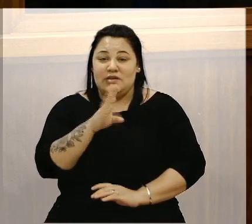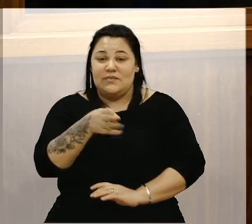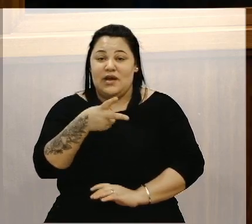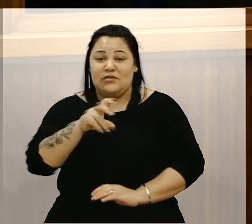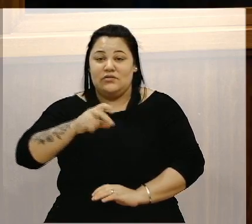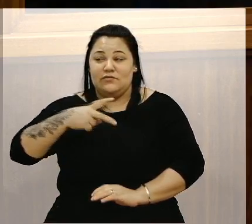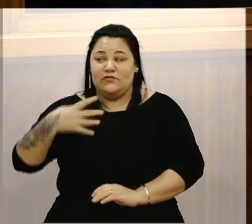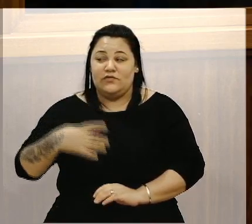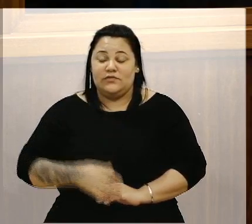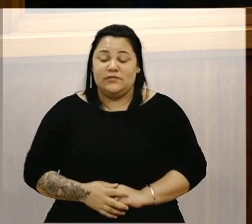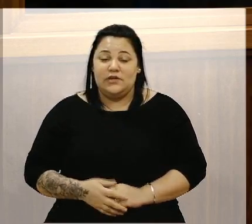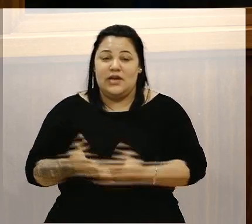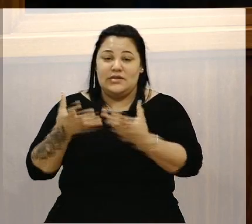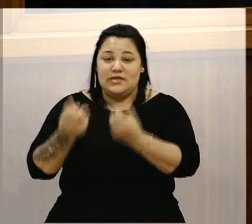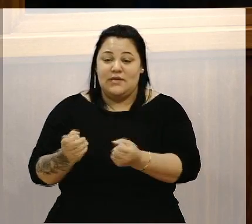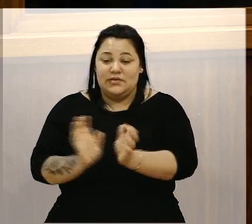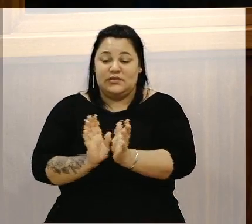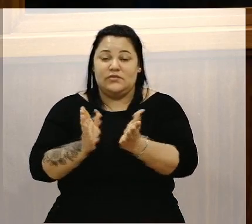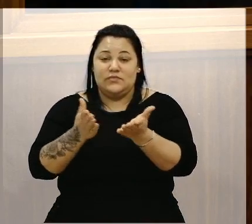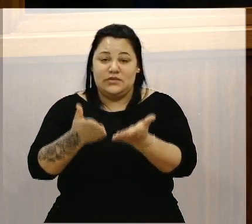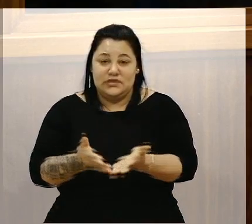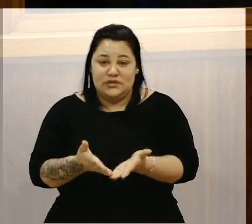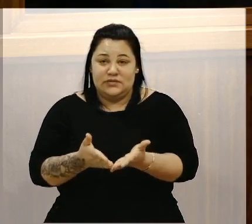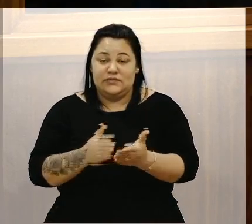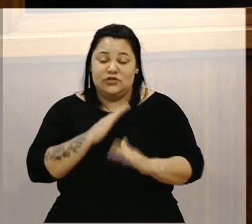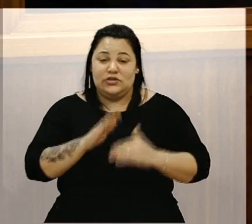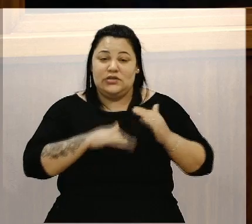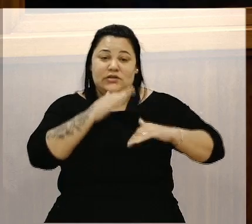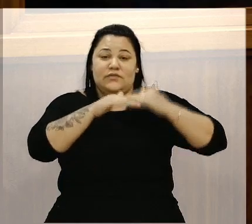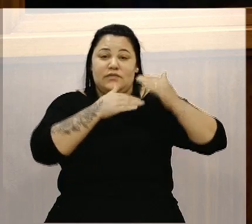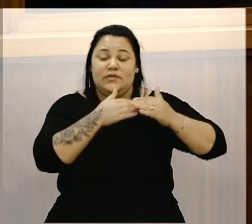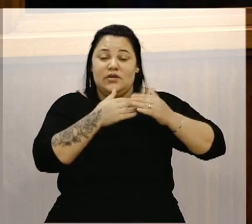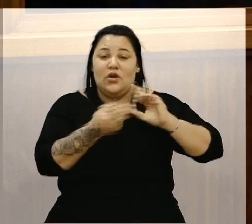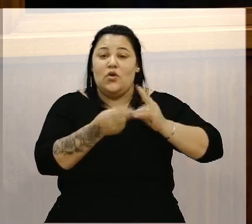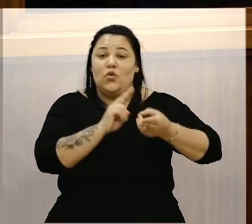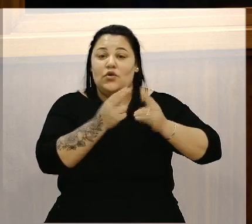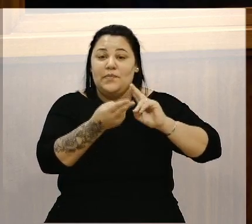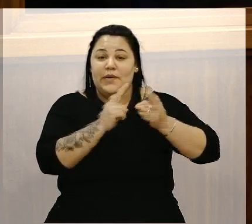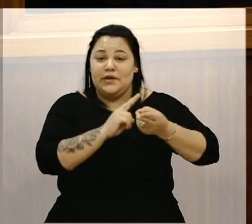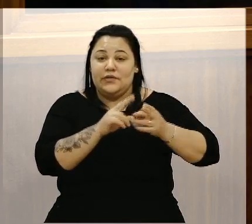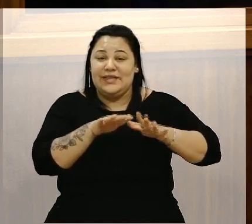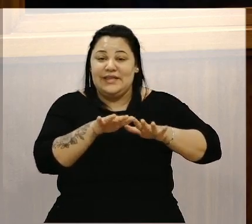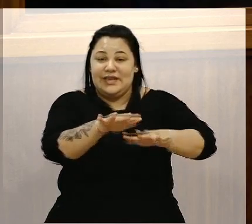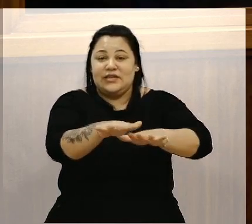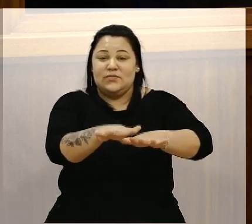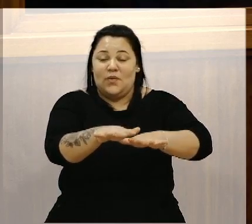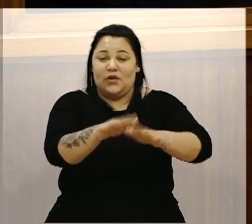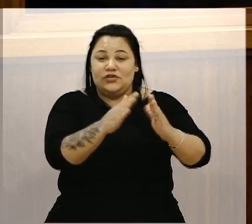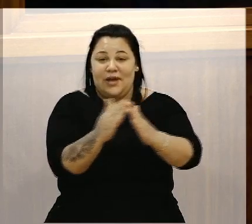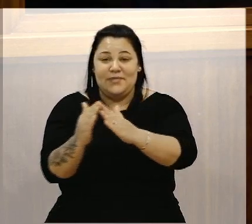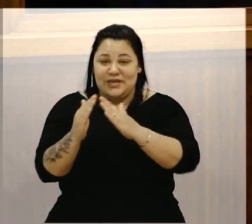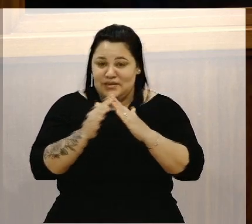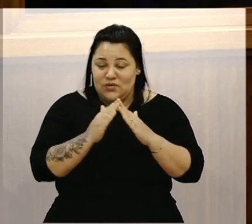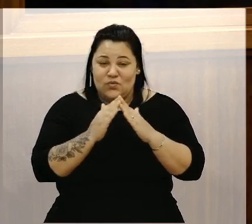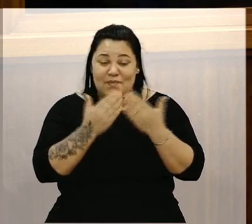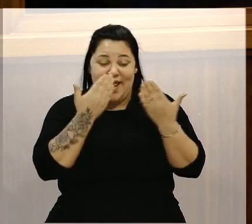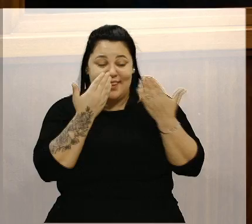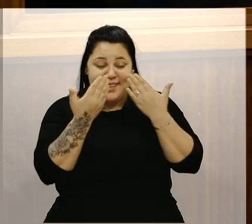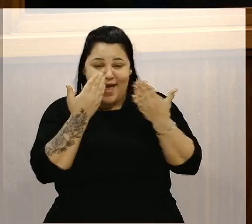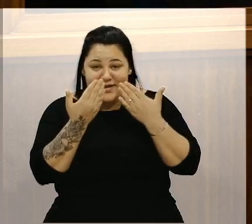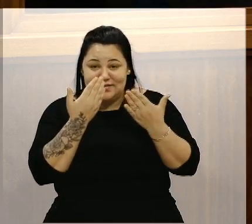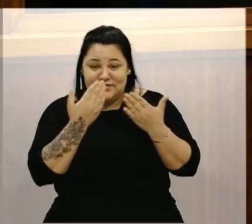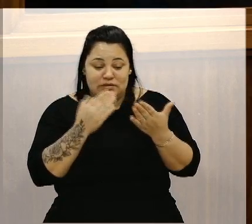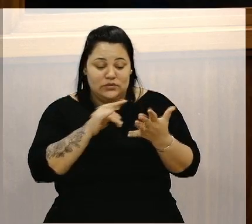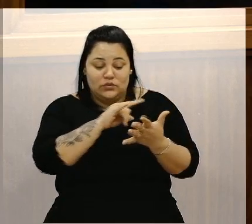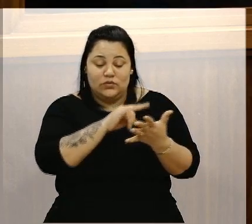153/2024. Recebe esta Comissão de Desenvolvimento Urbano, Transporte e Habitação para análise e parecer